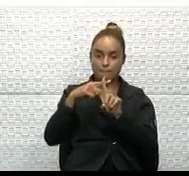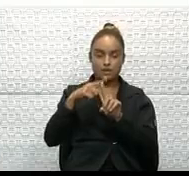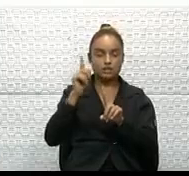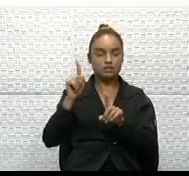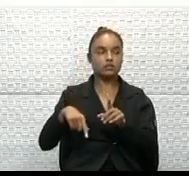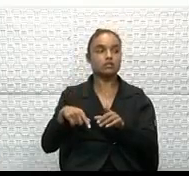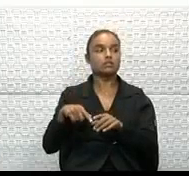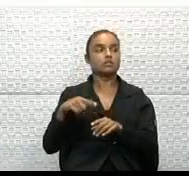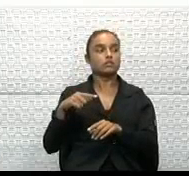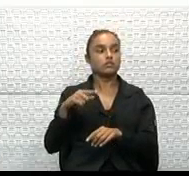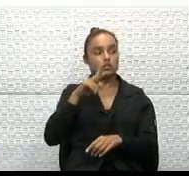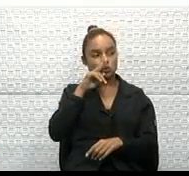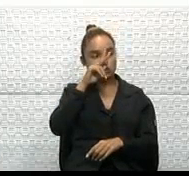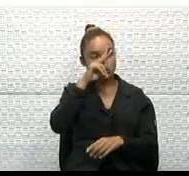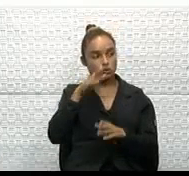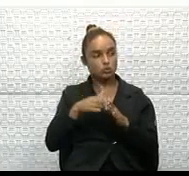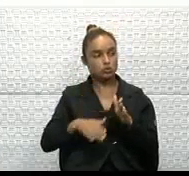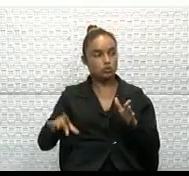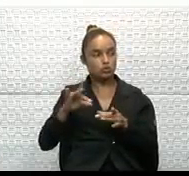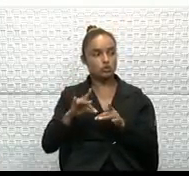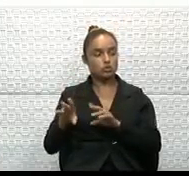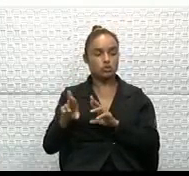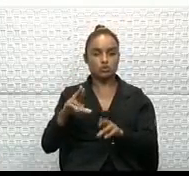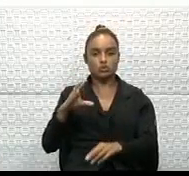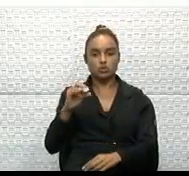mais forte é essa correlação.